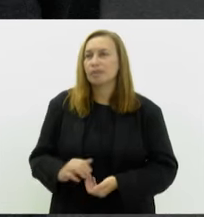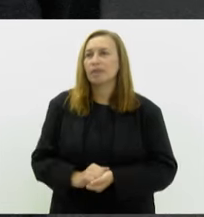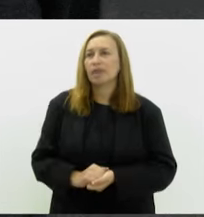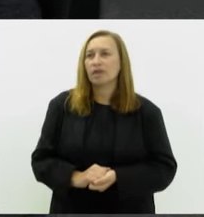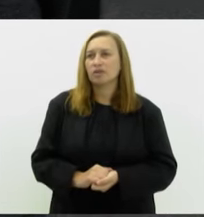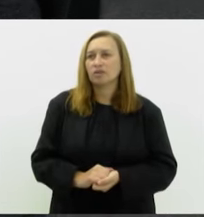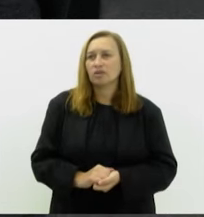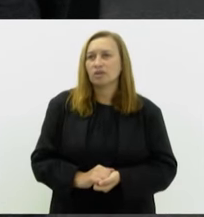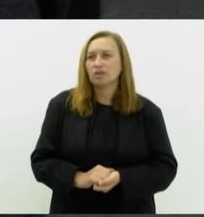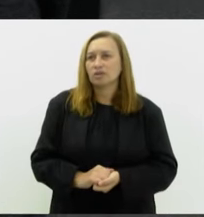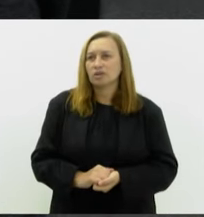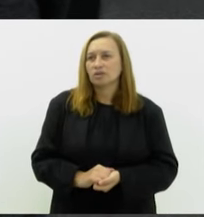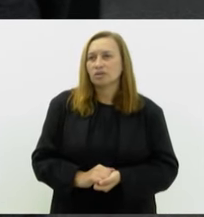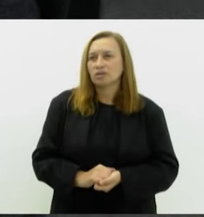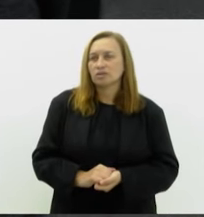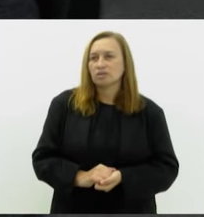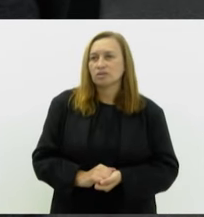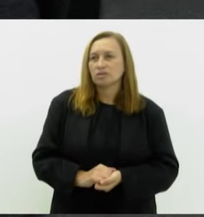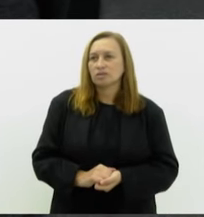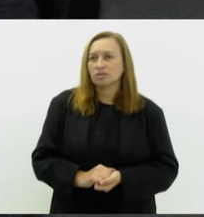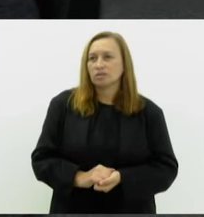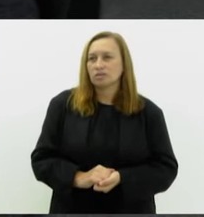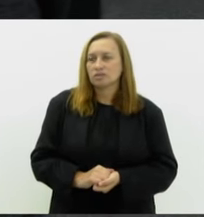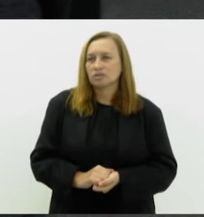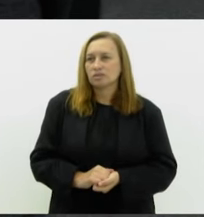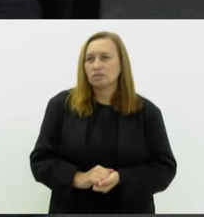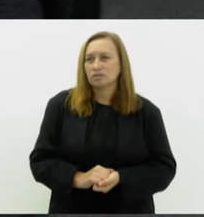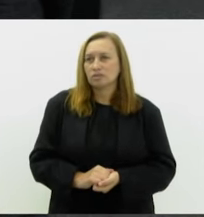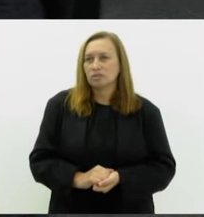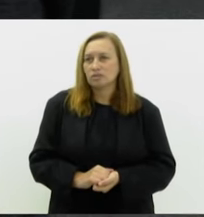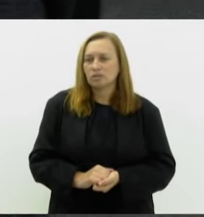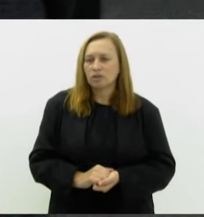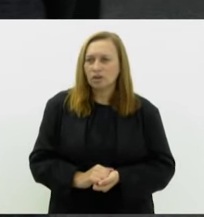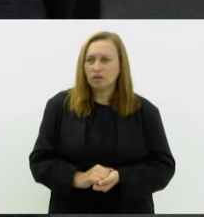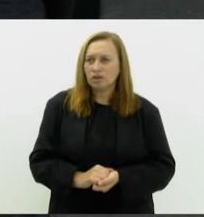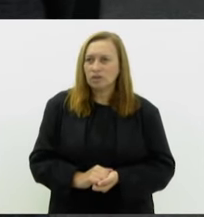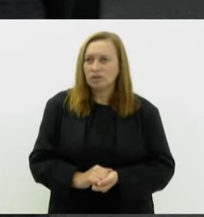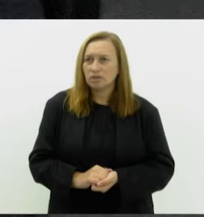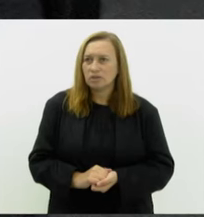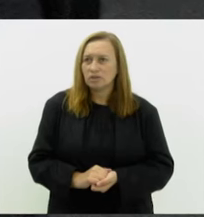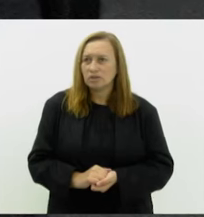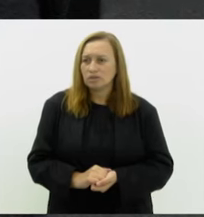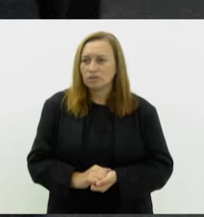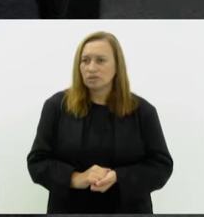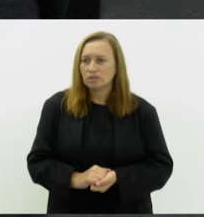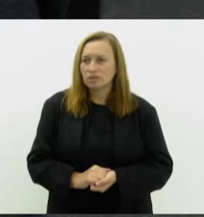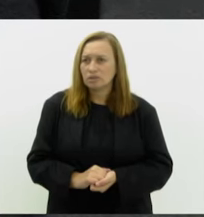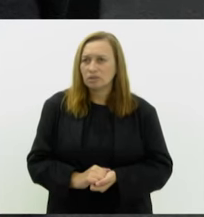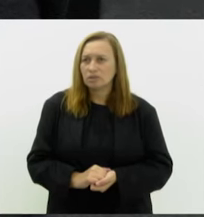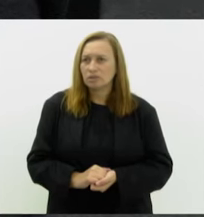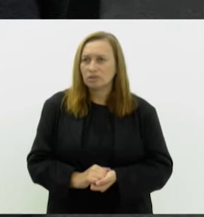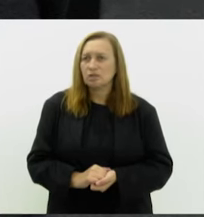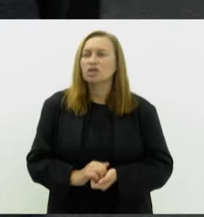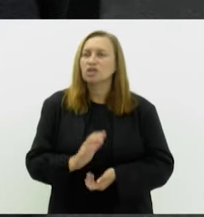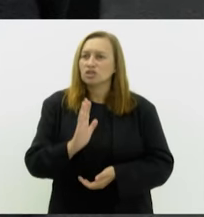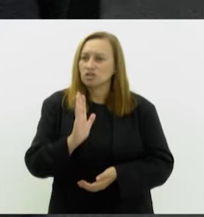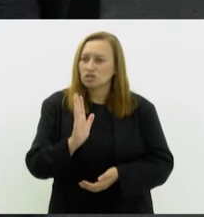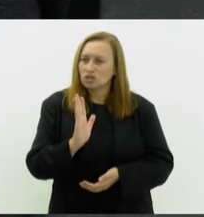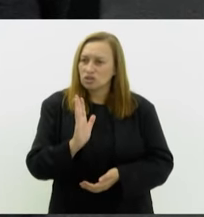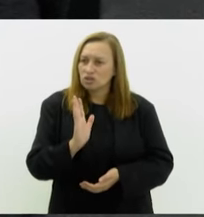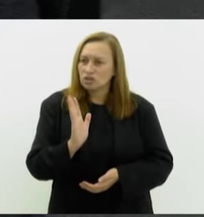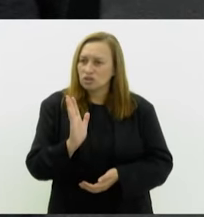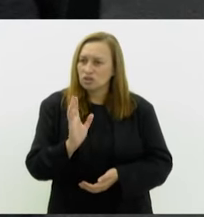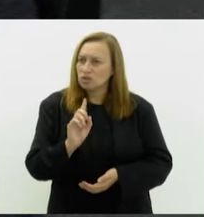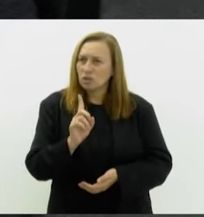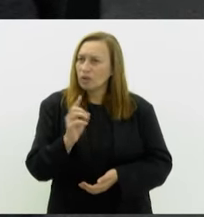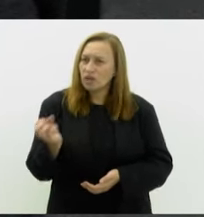é convertido dos últimos dias. Já está convertido também há